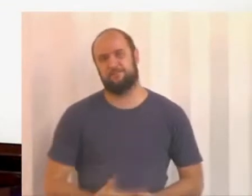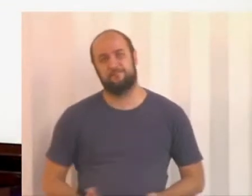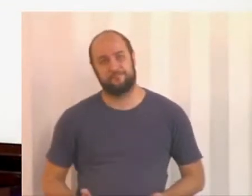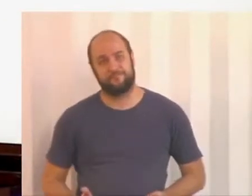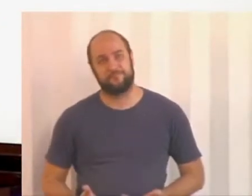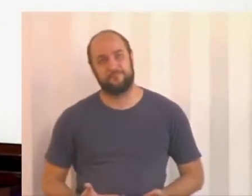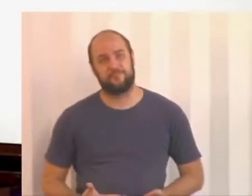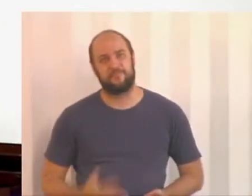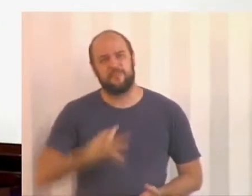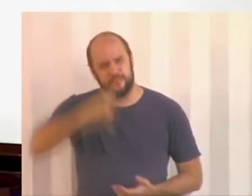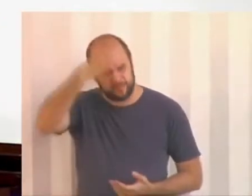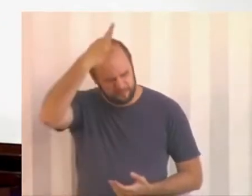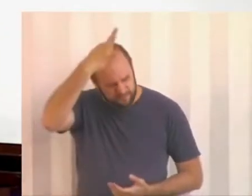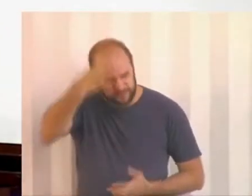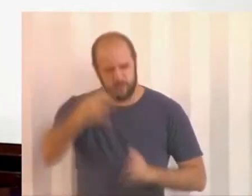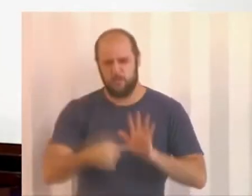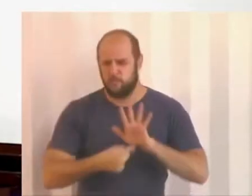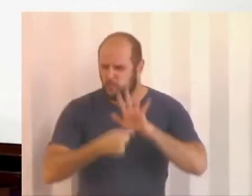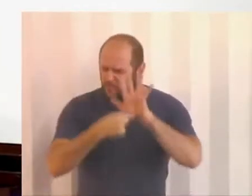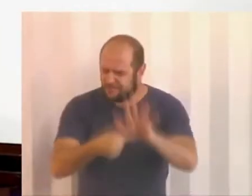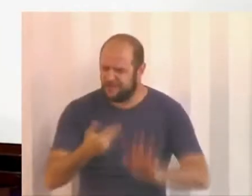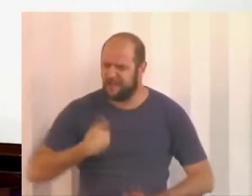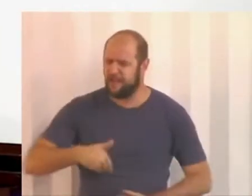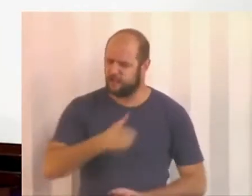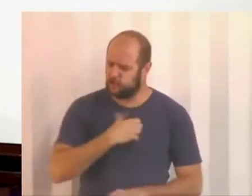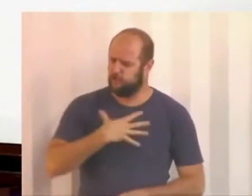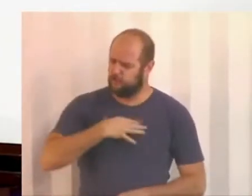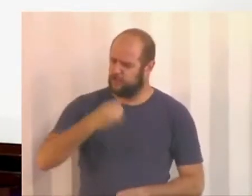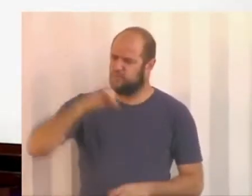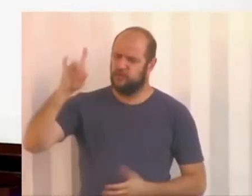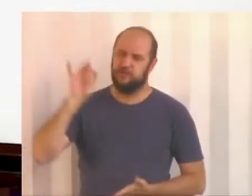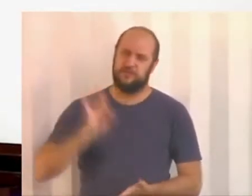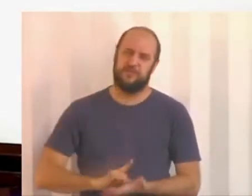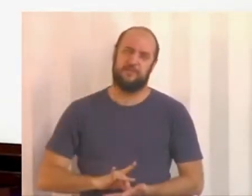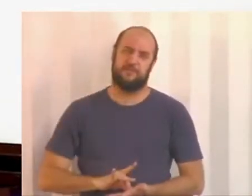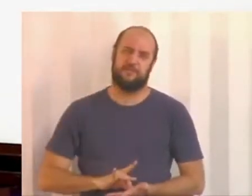de Deus. É Ele que nos dá vida.